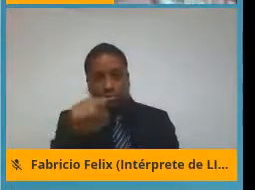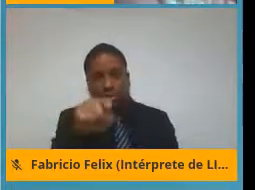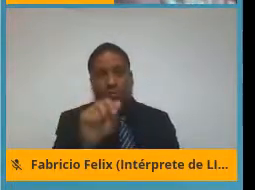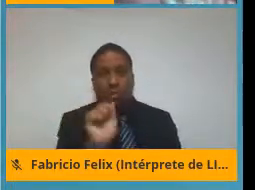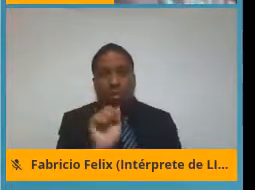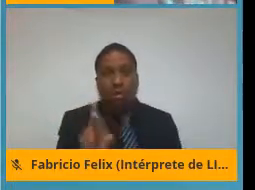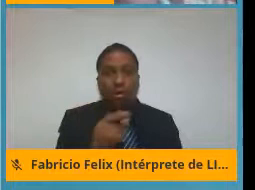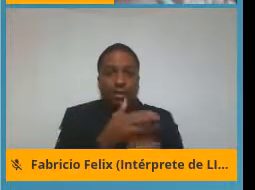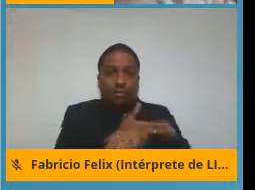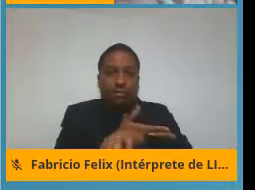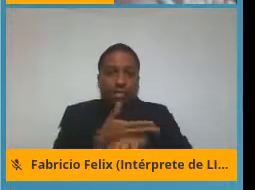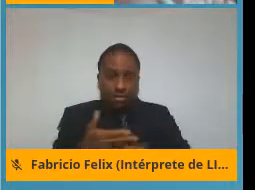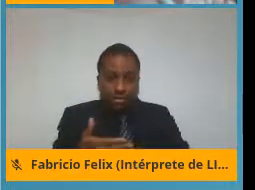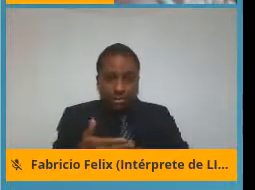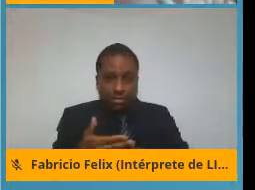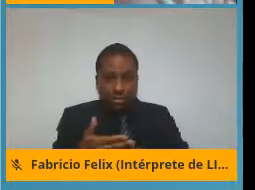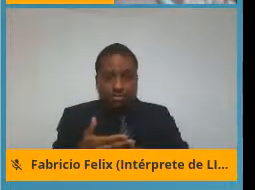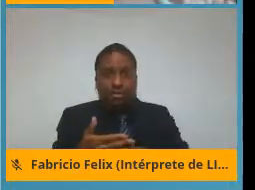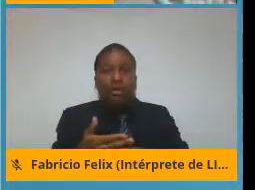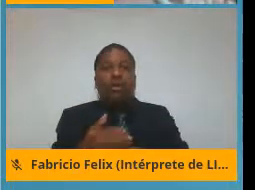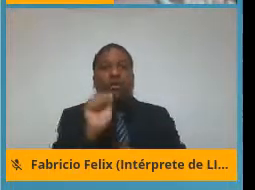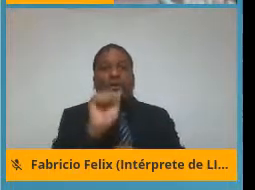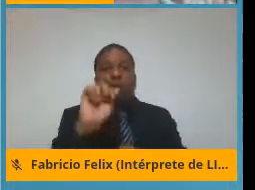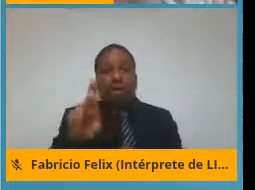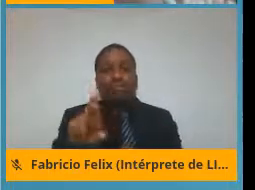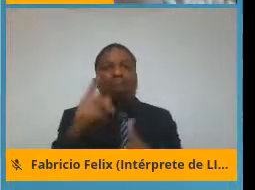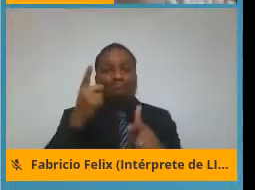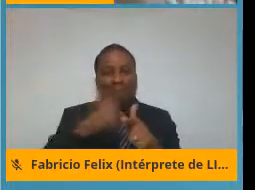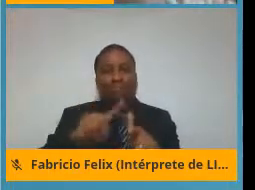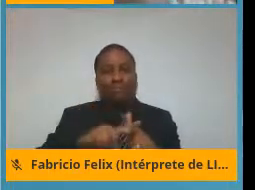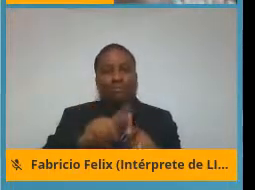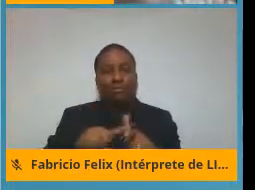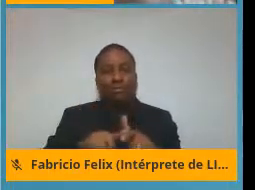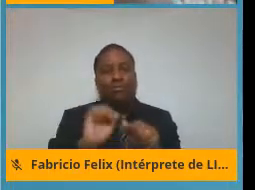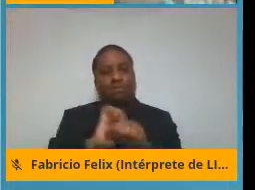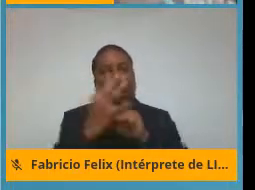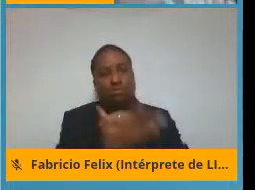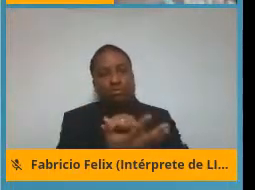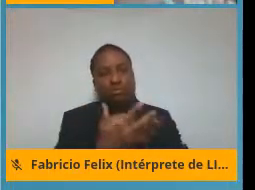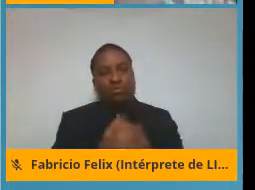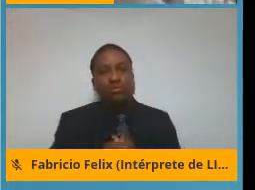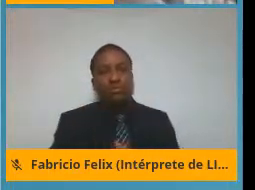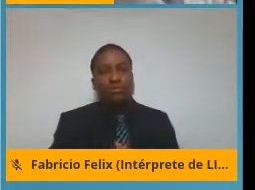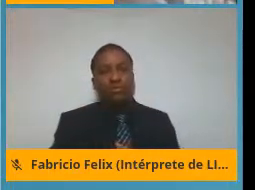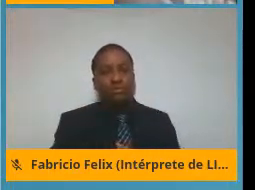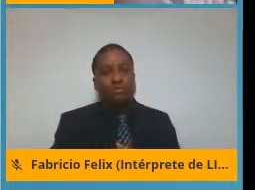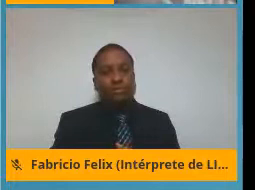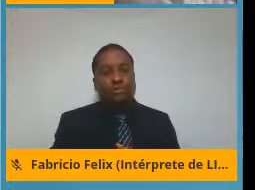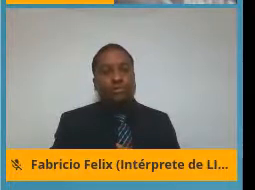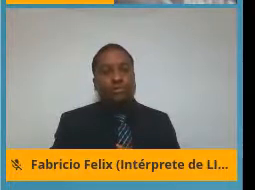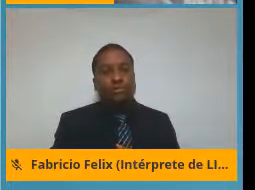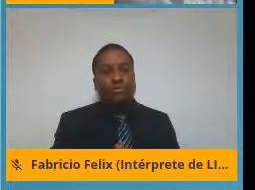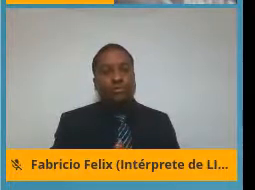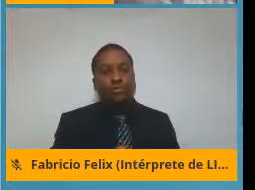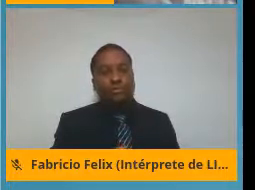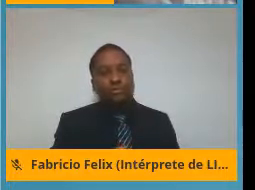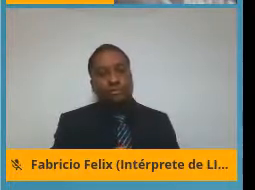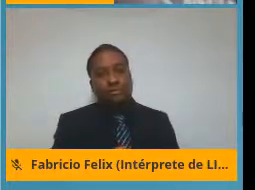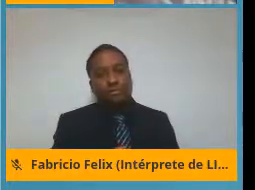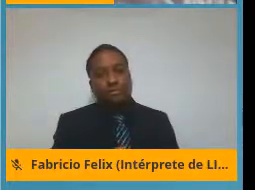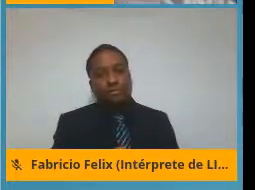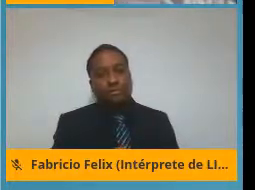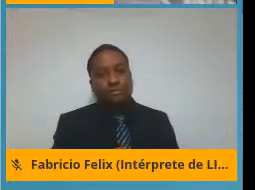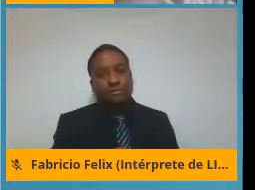significa que o pulmão está grandemente comprometido pelo Covid. Certo? Falando rápido sobre o diagnóstico